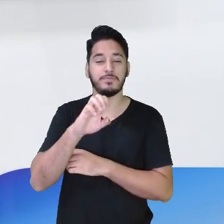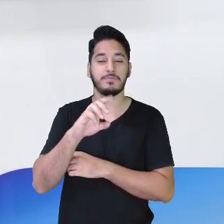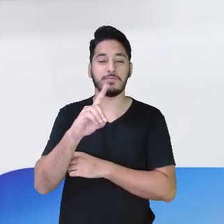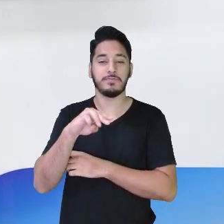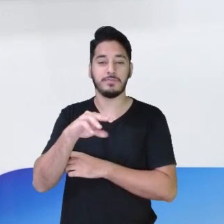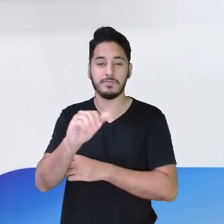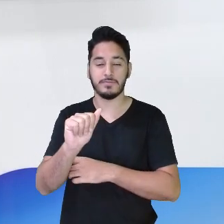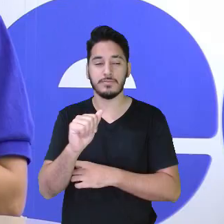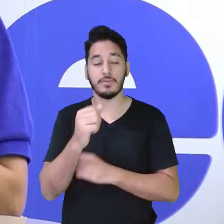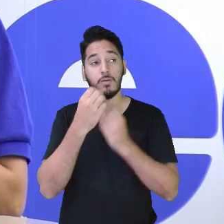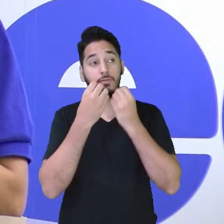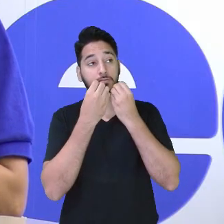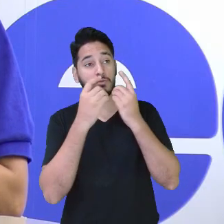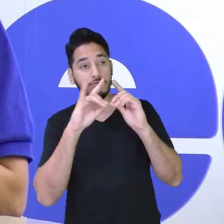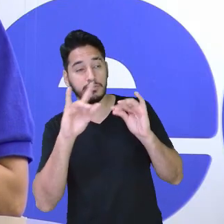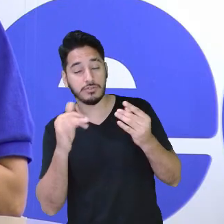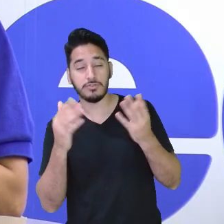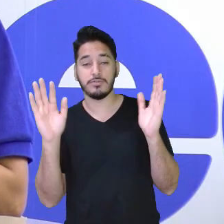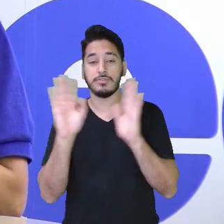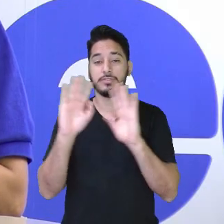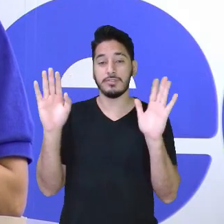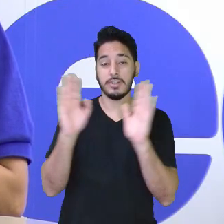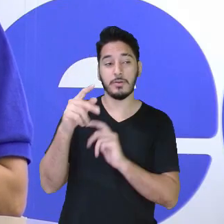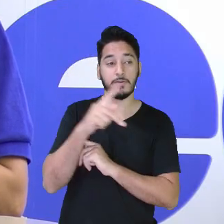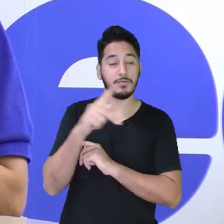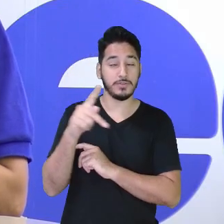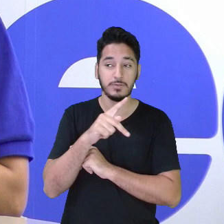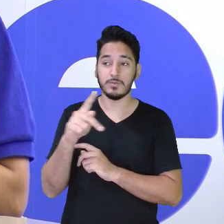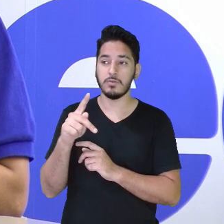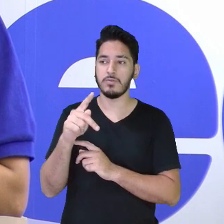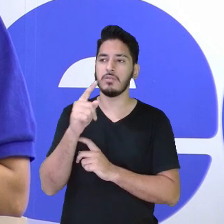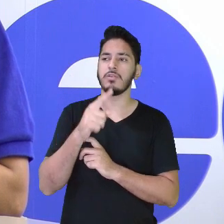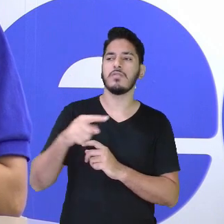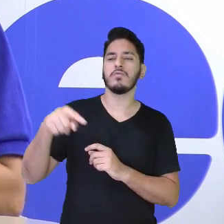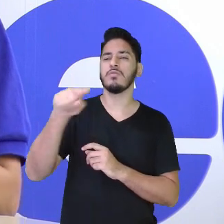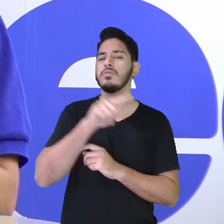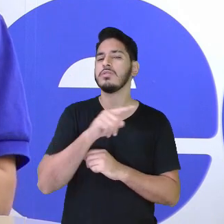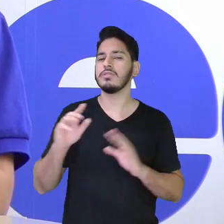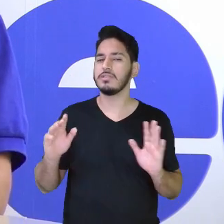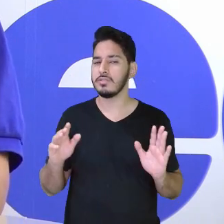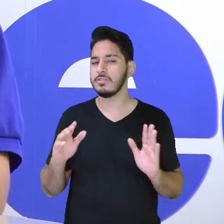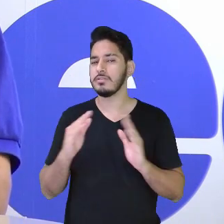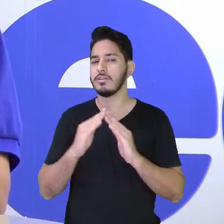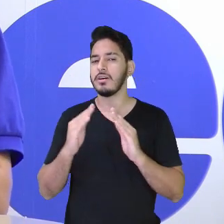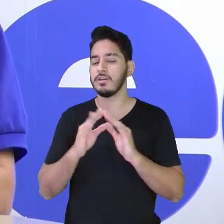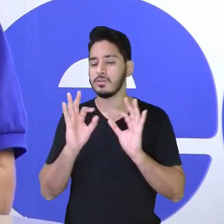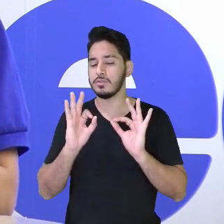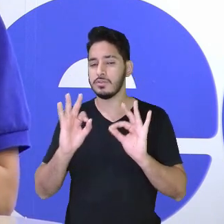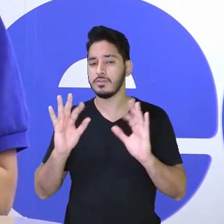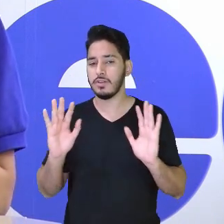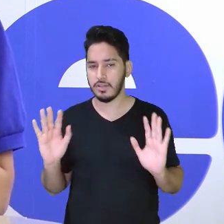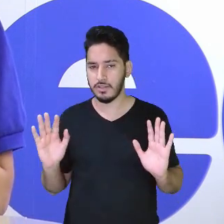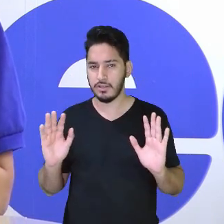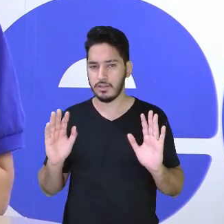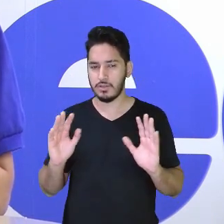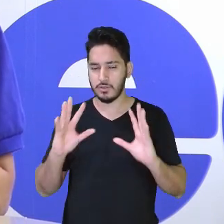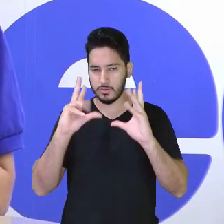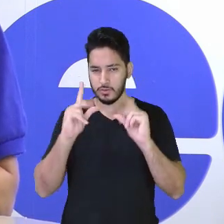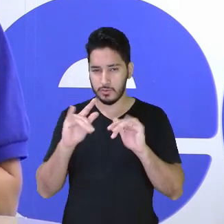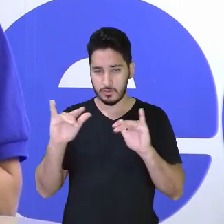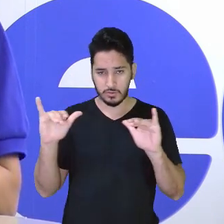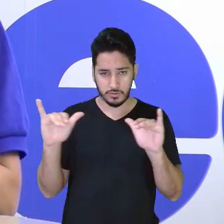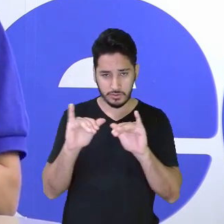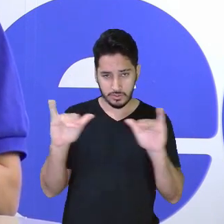seja bem-vinda. E aí, professora Abigail, tudo bem? E você aí de casa, tá tudo certo? Tá tudo